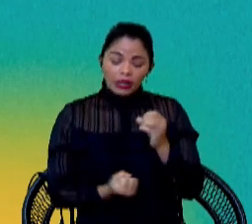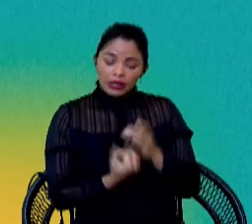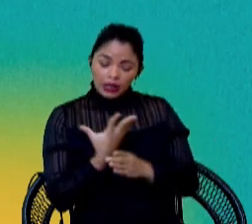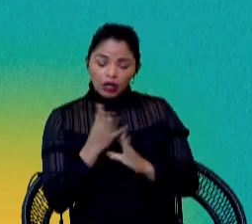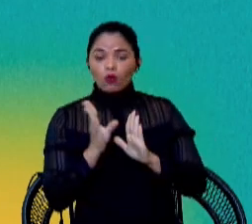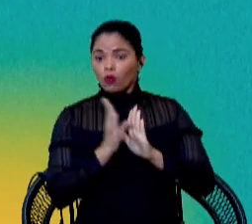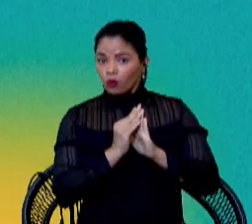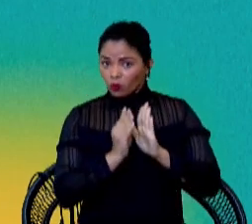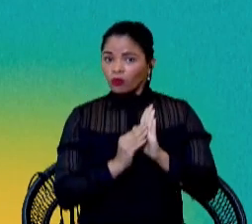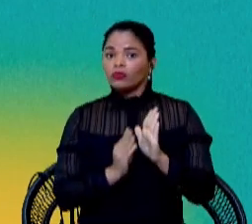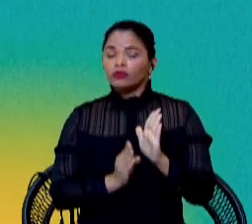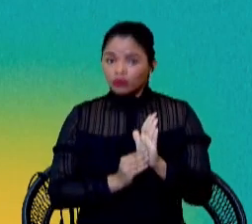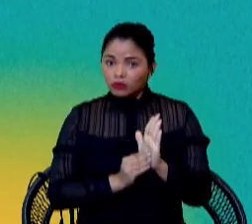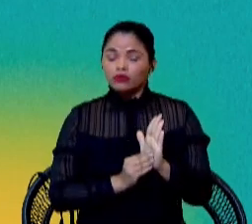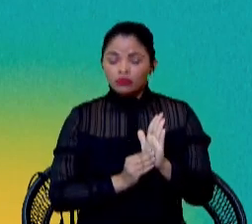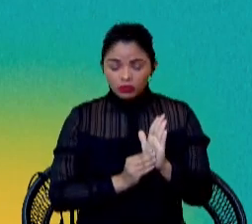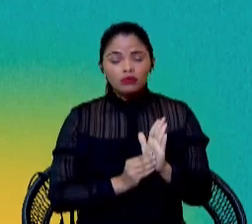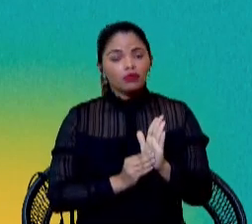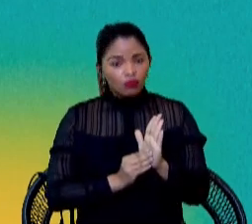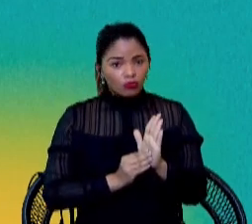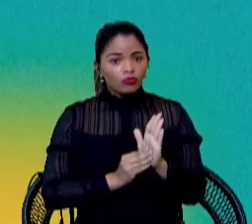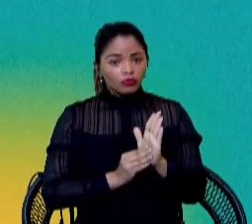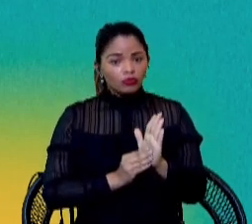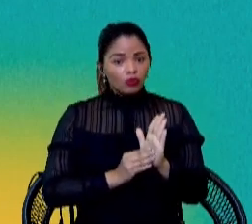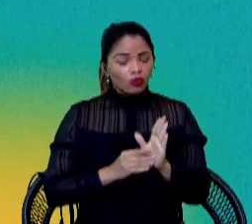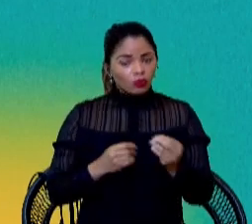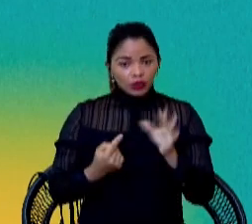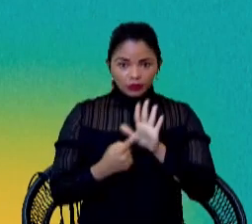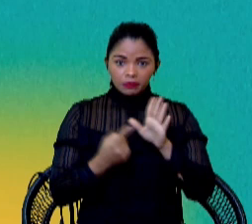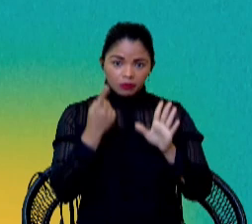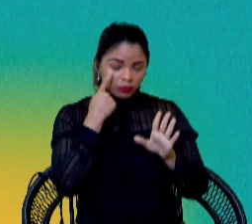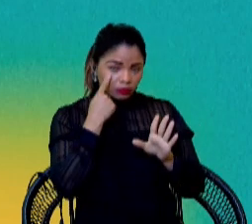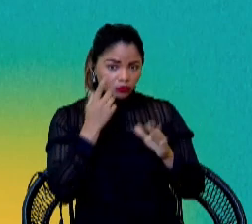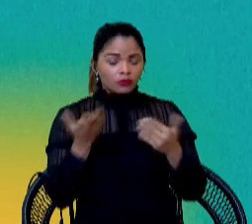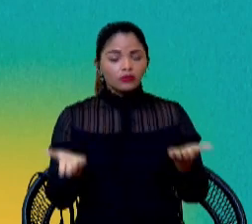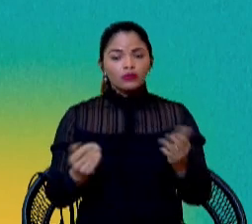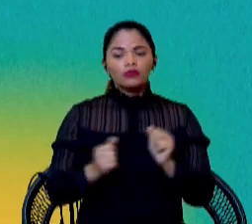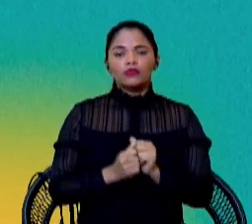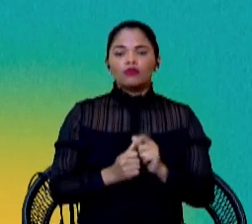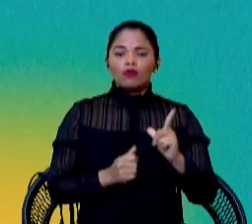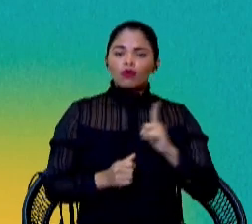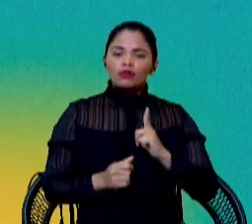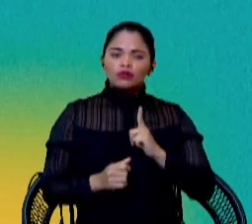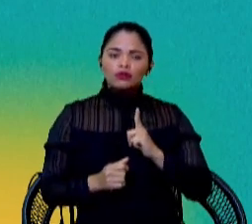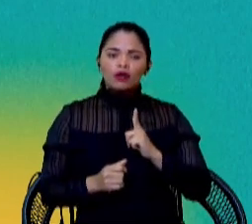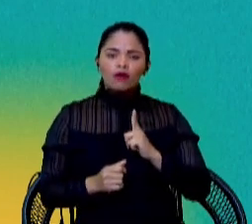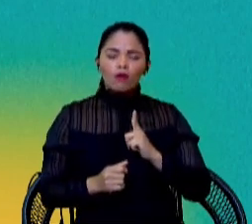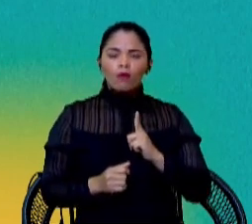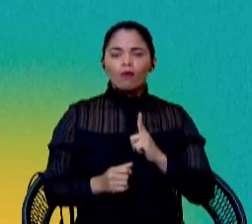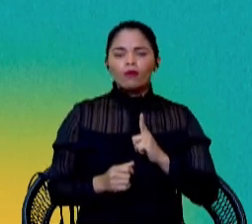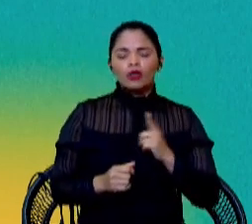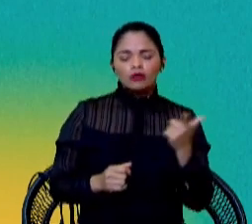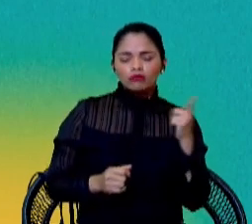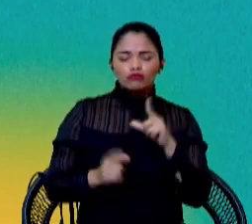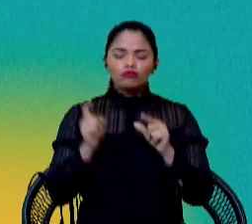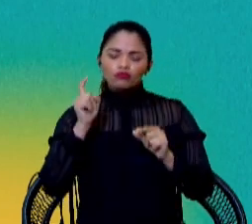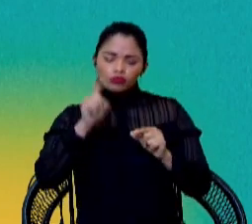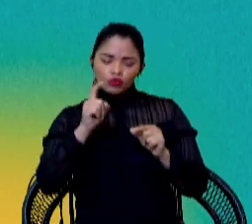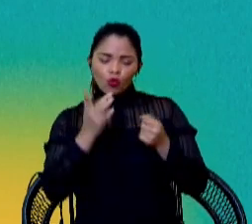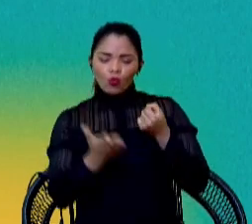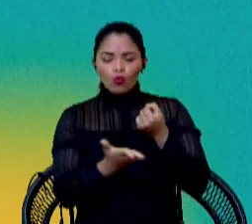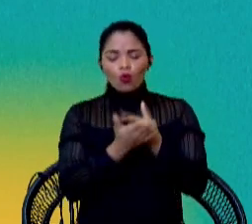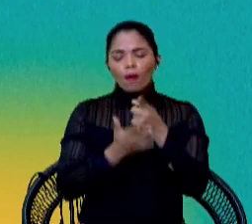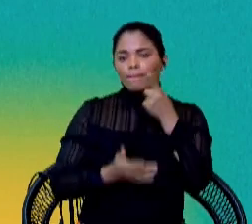um conteúdo com call to action que a gente acabou de ver com o João. Ou seja, eu tenho ali uma chamada para ação. Clique,